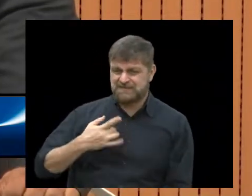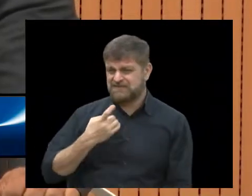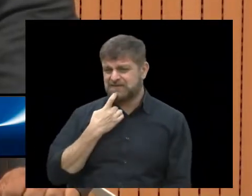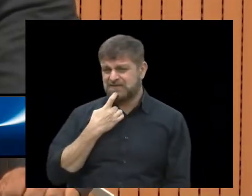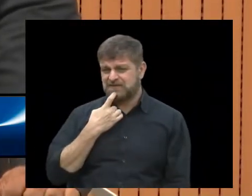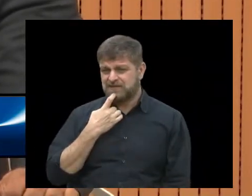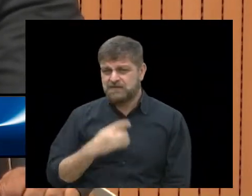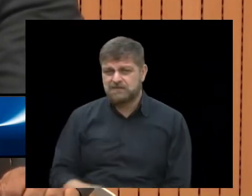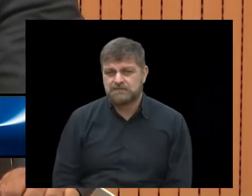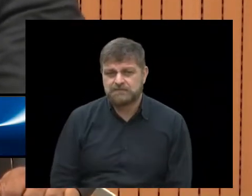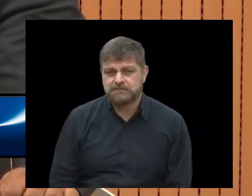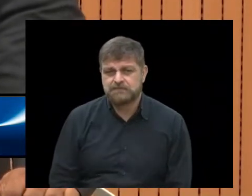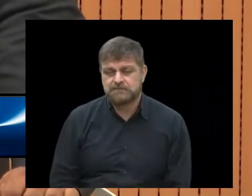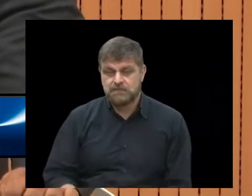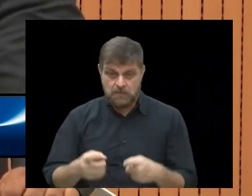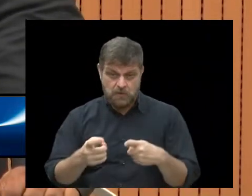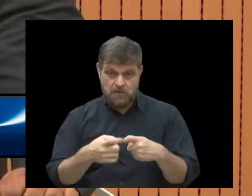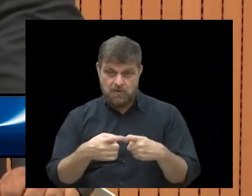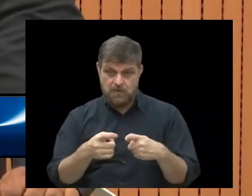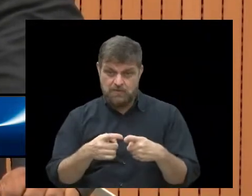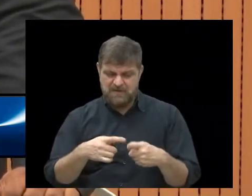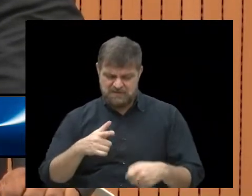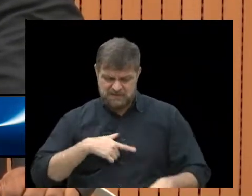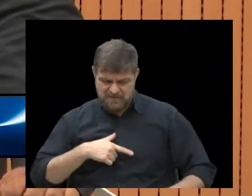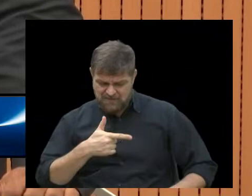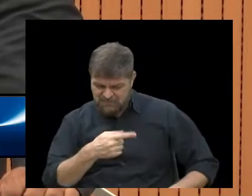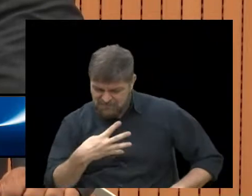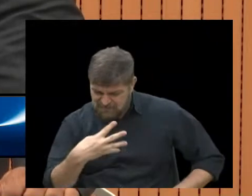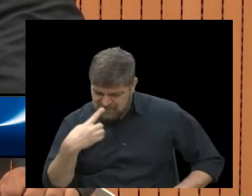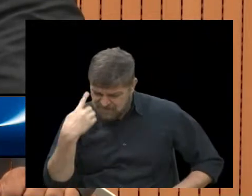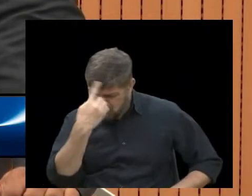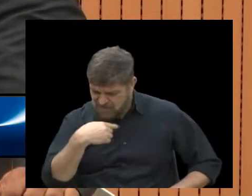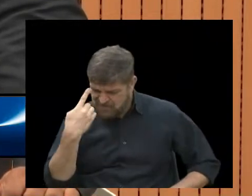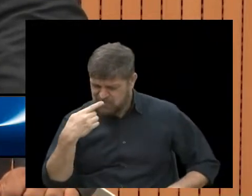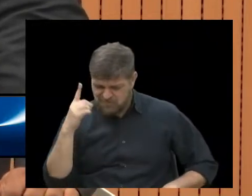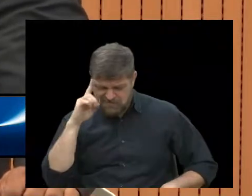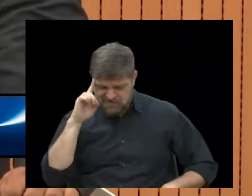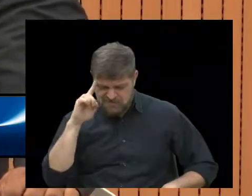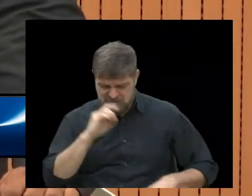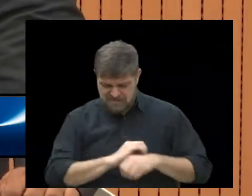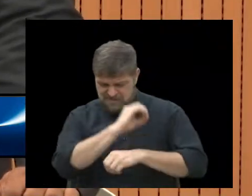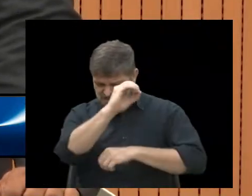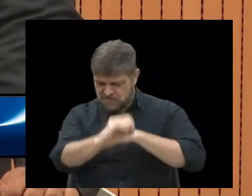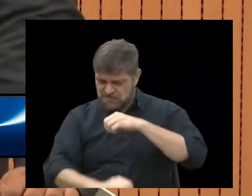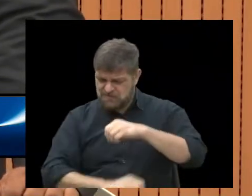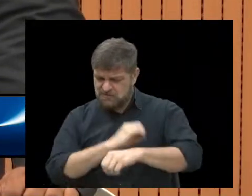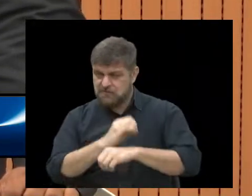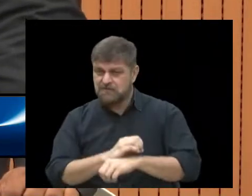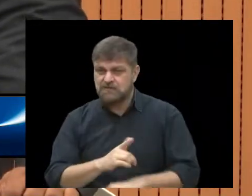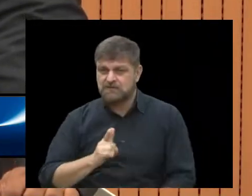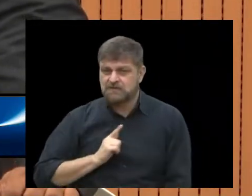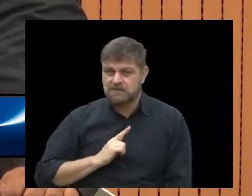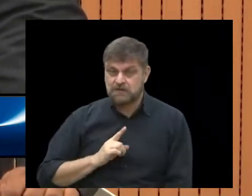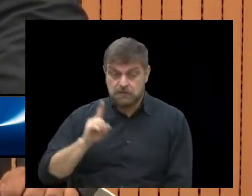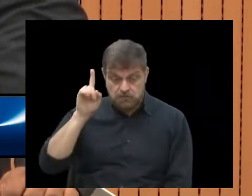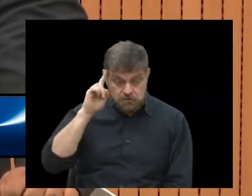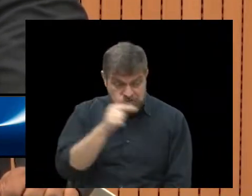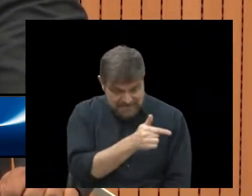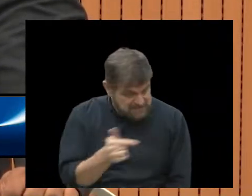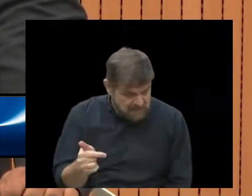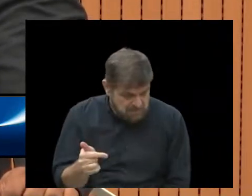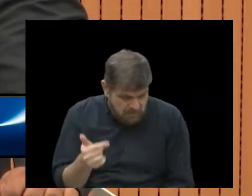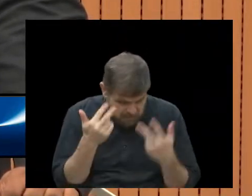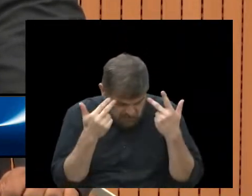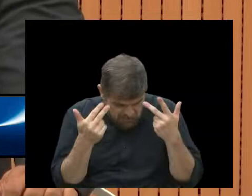Campinas, Irineu, os médicos podem trabalhar 24 horas por dia. Não, não é plantão, é dia de semana. Não